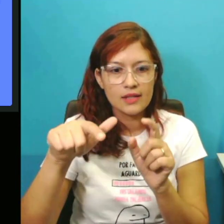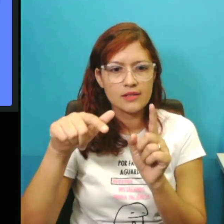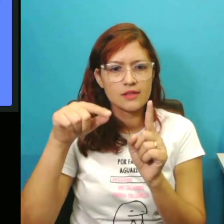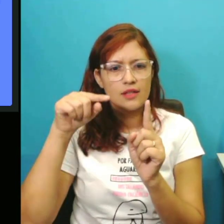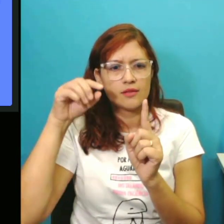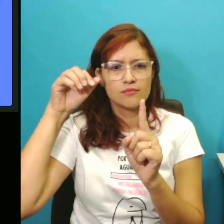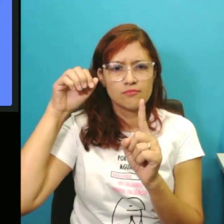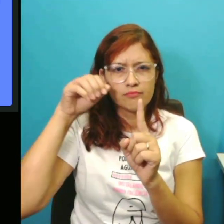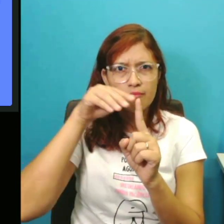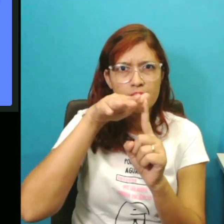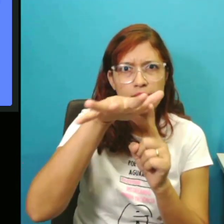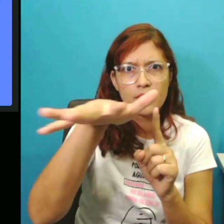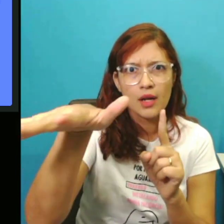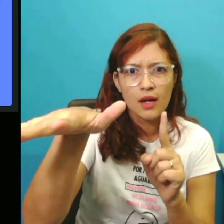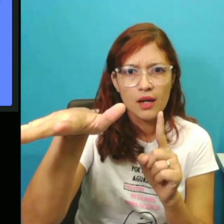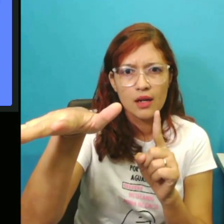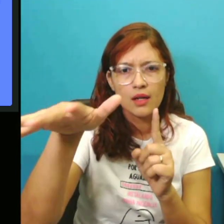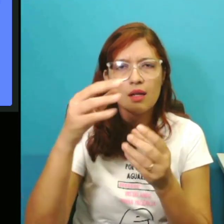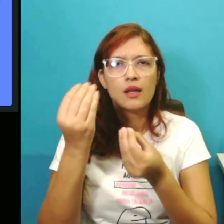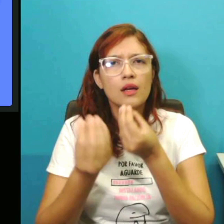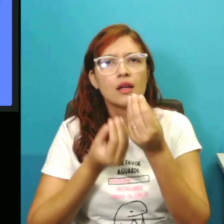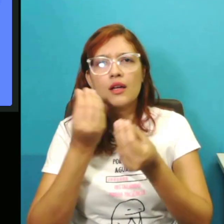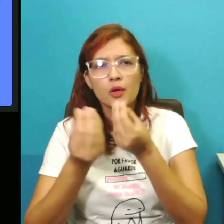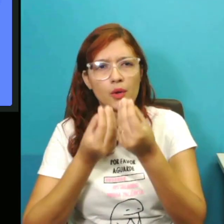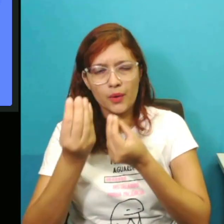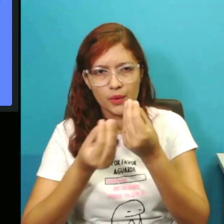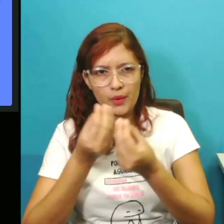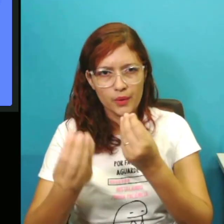e interferência da luz.